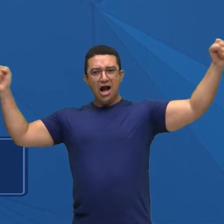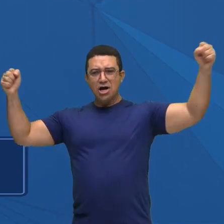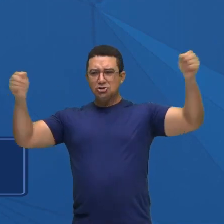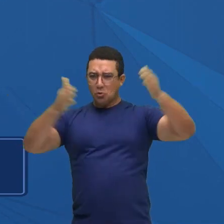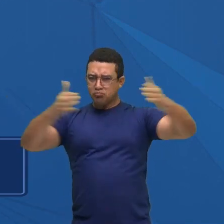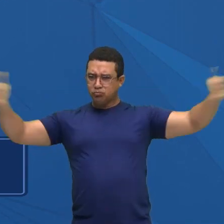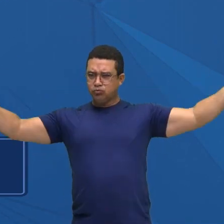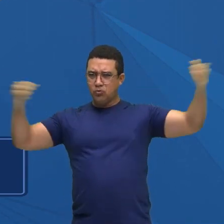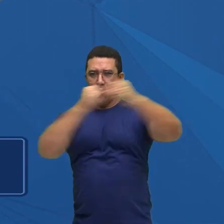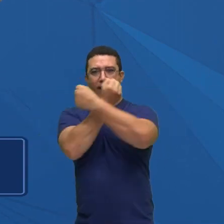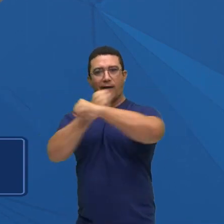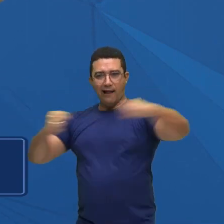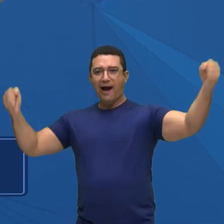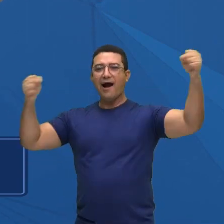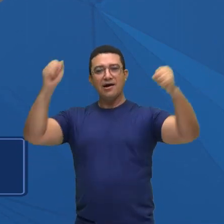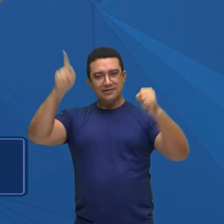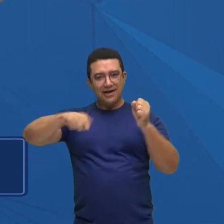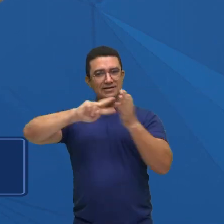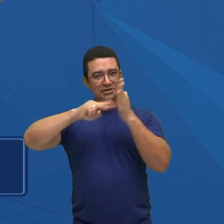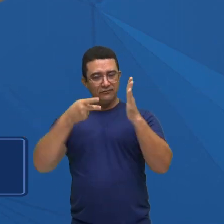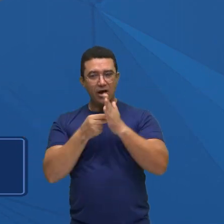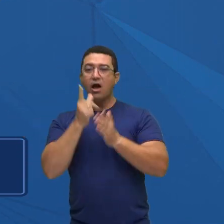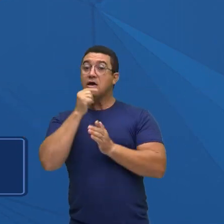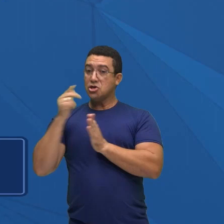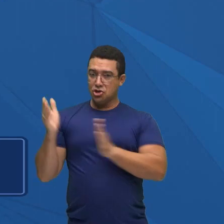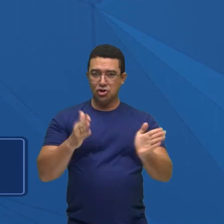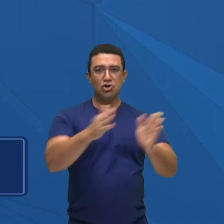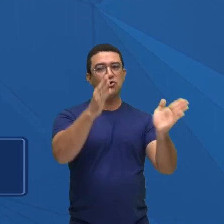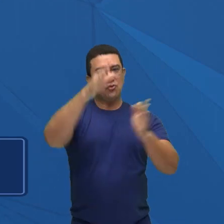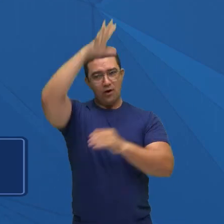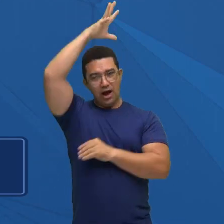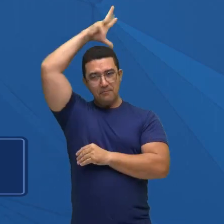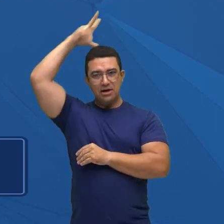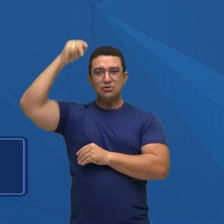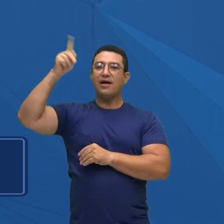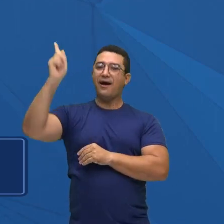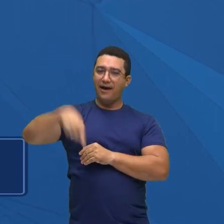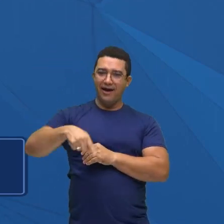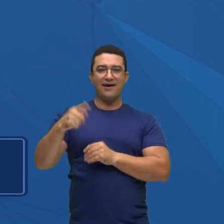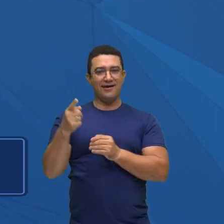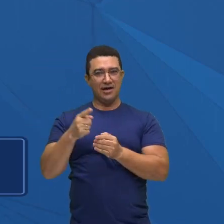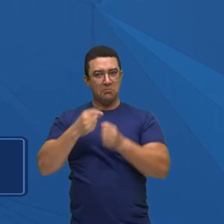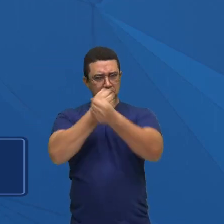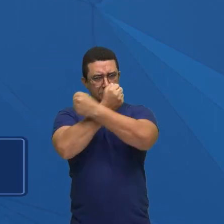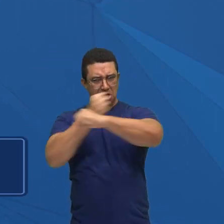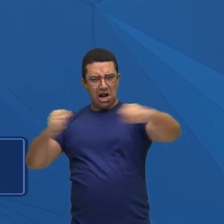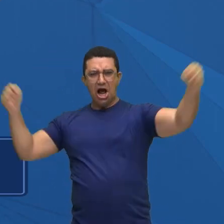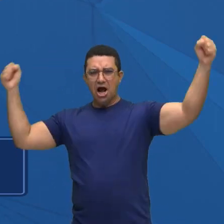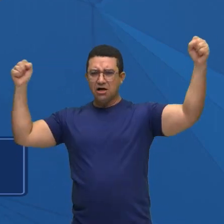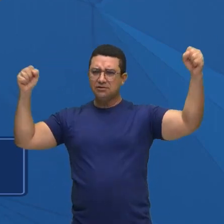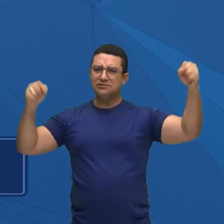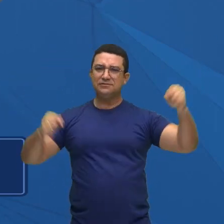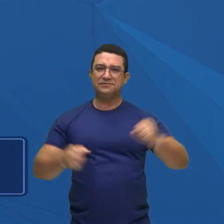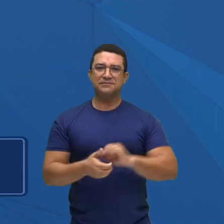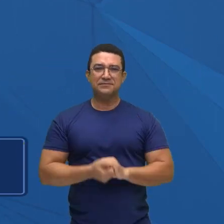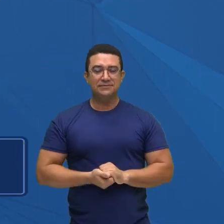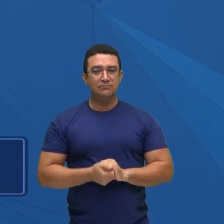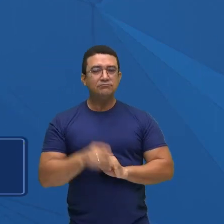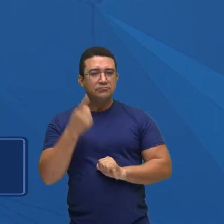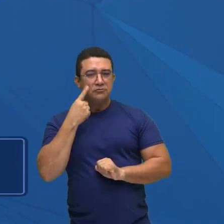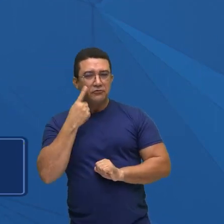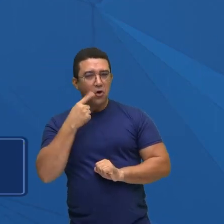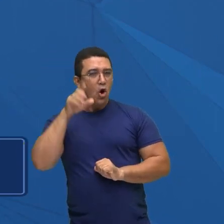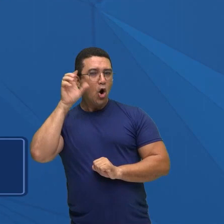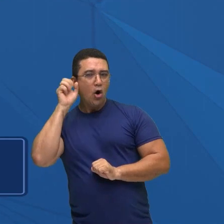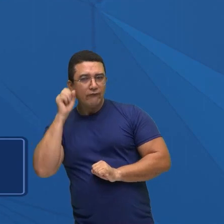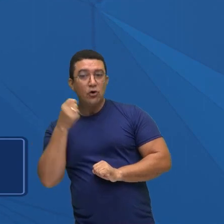fugir, né? Se a gente pegar o rio Amazonas, ele é mesmo maceta, ele é grande, ele é gigante. Então, se você ouviu essa palavra